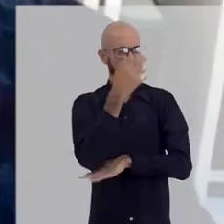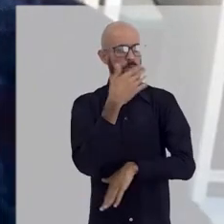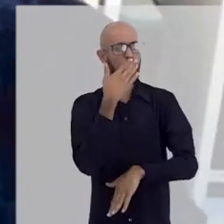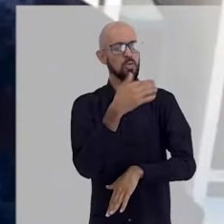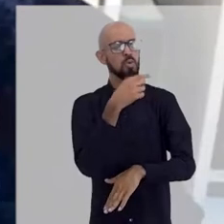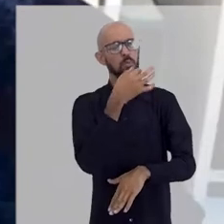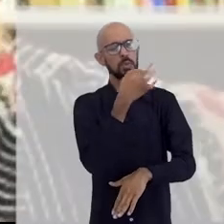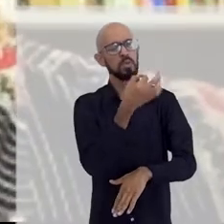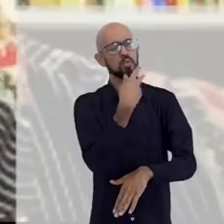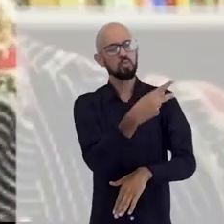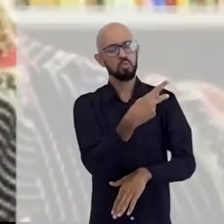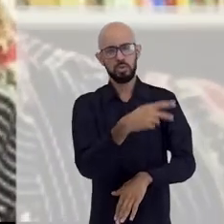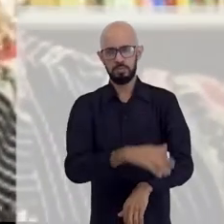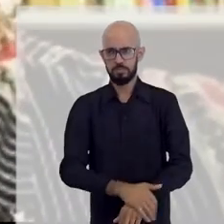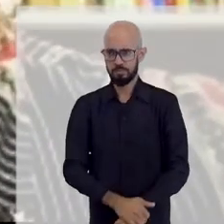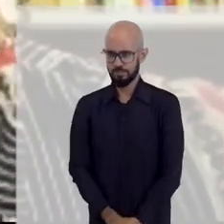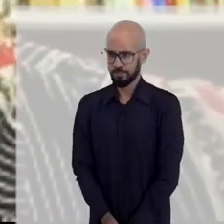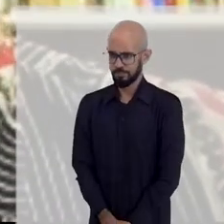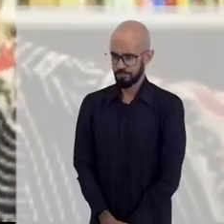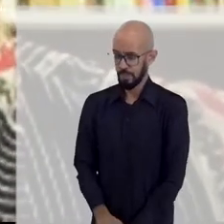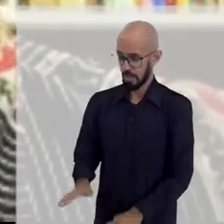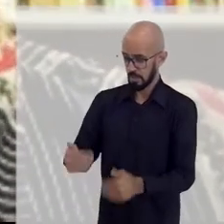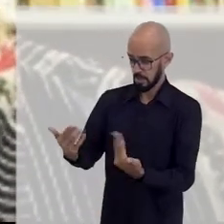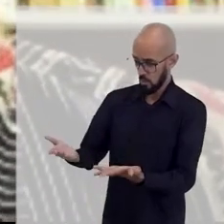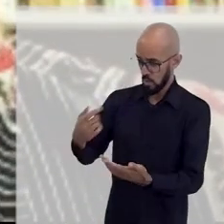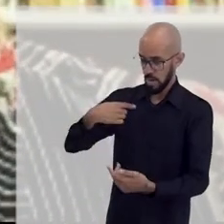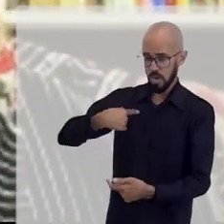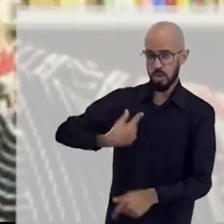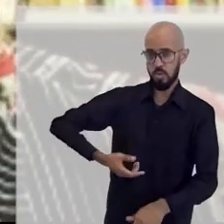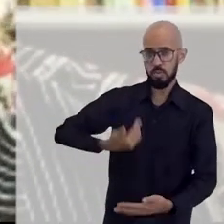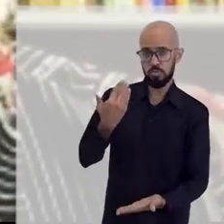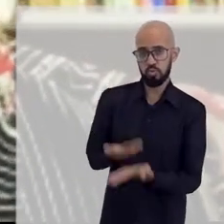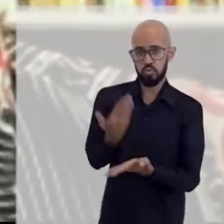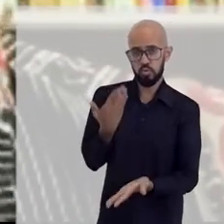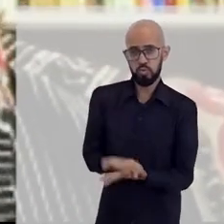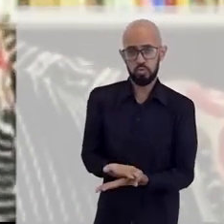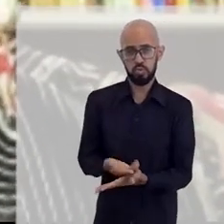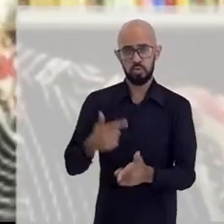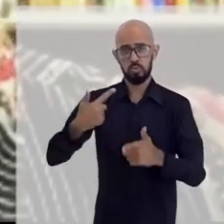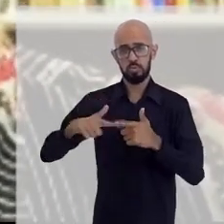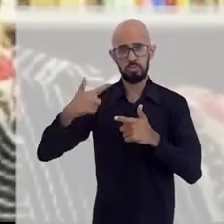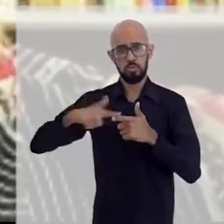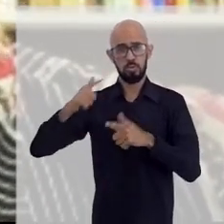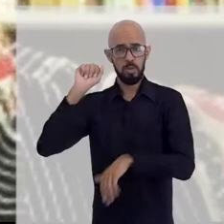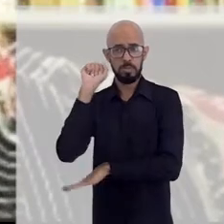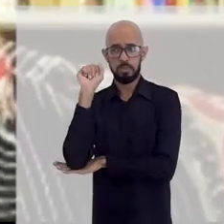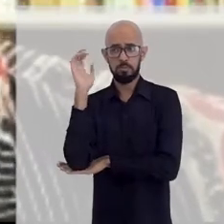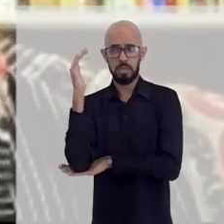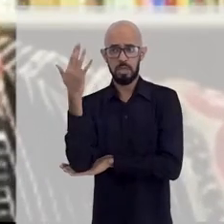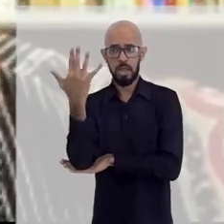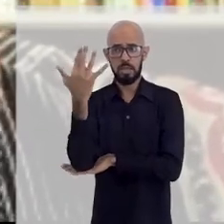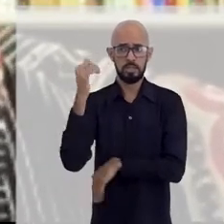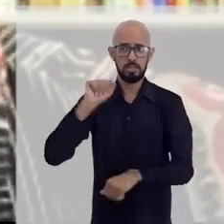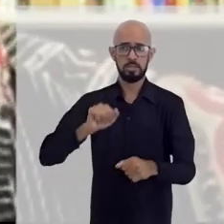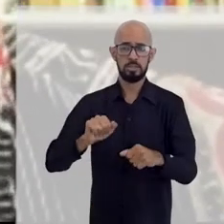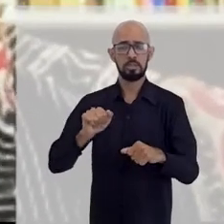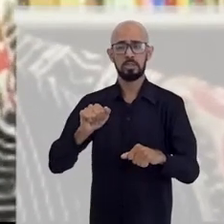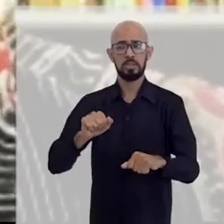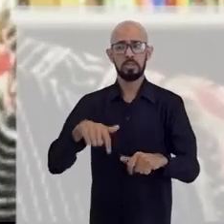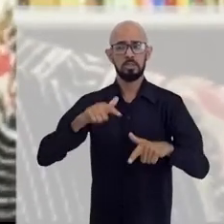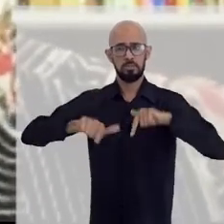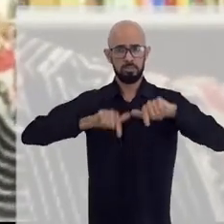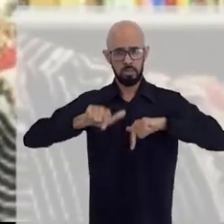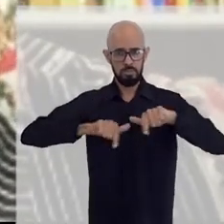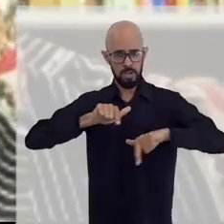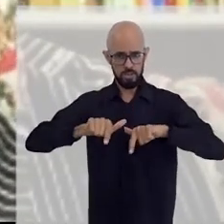sua posição sobre isso? Bom, eu, como estudiosa da questão ambiental, né, e assim como tenho